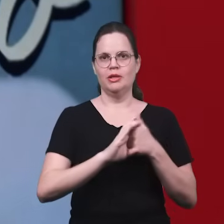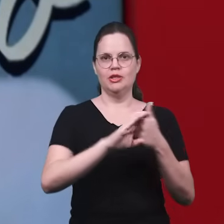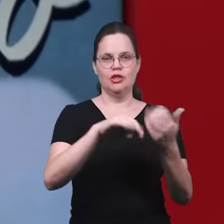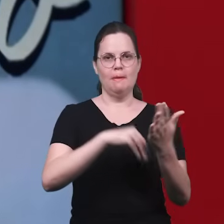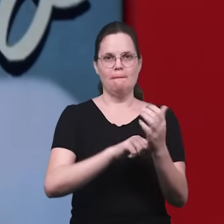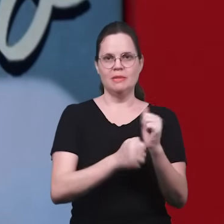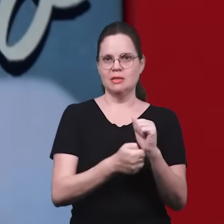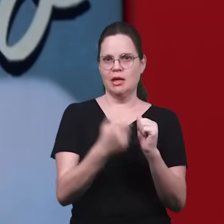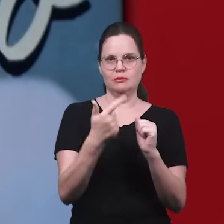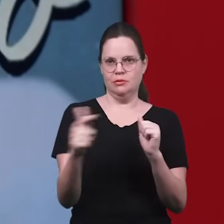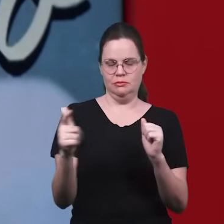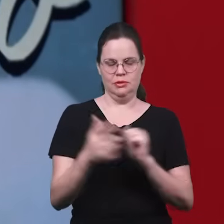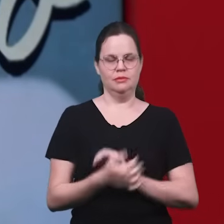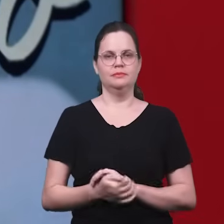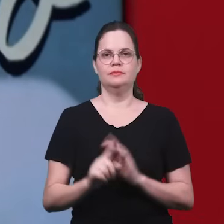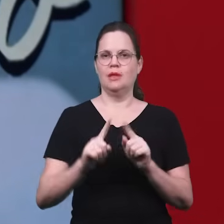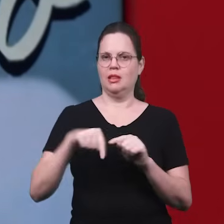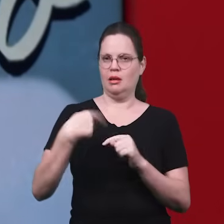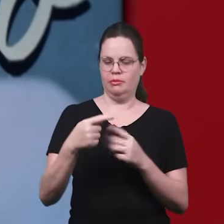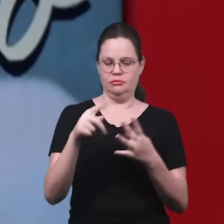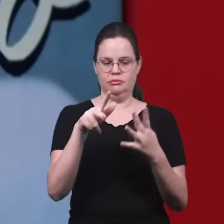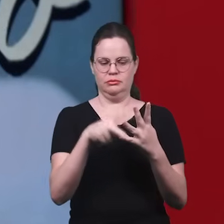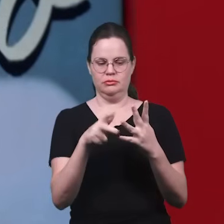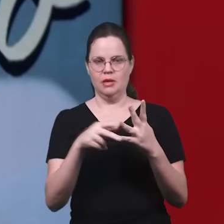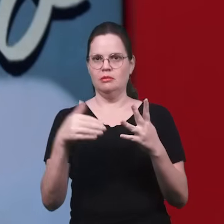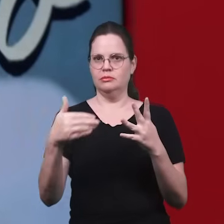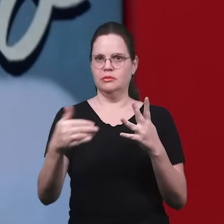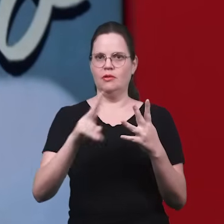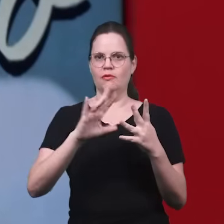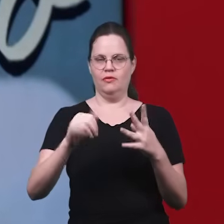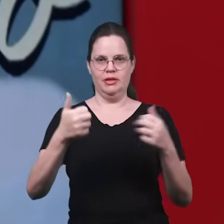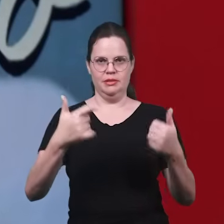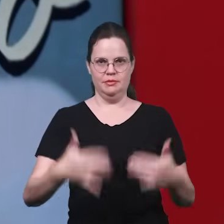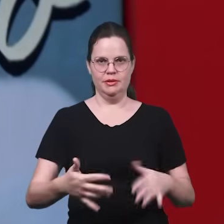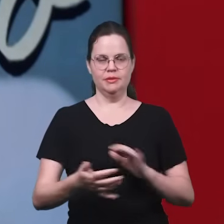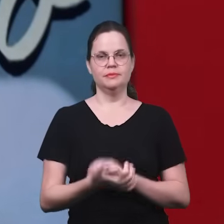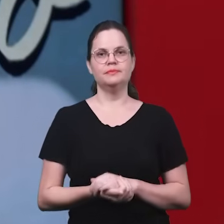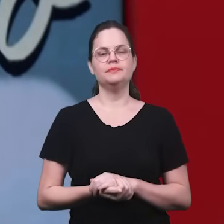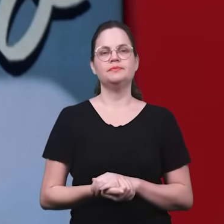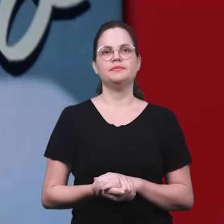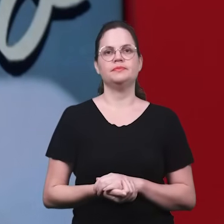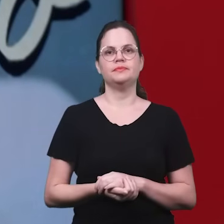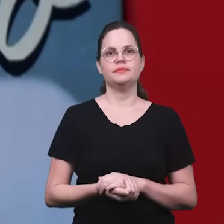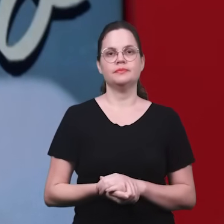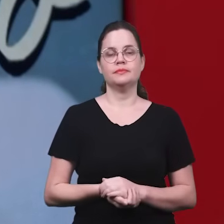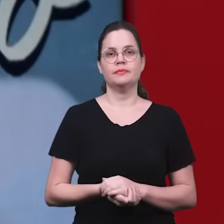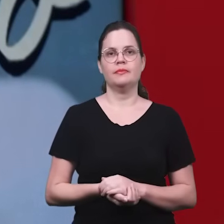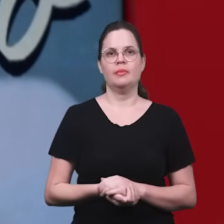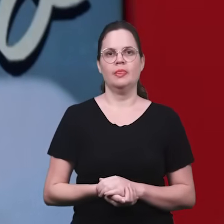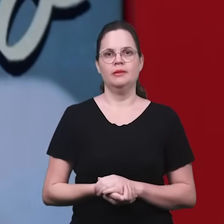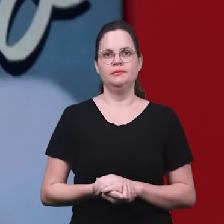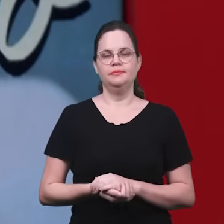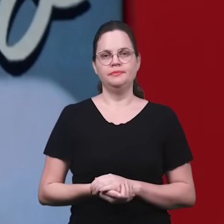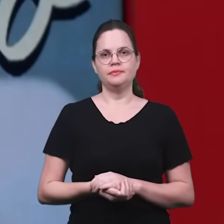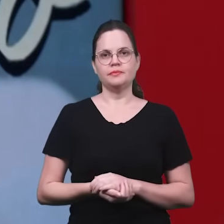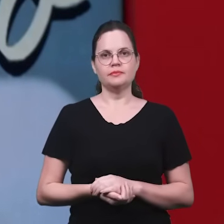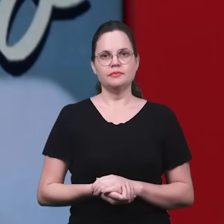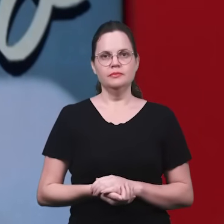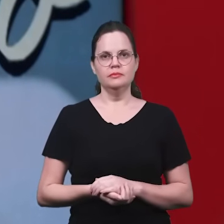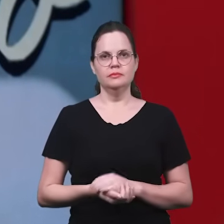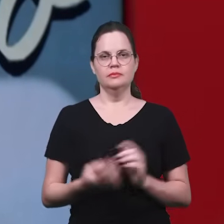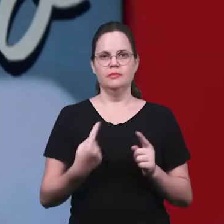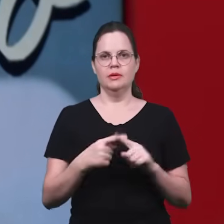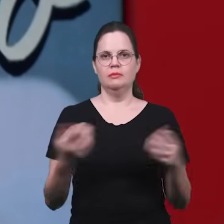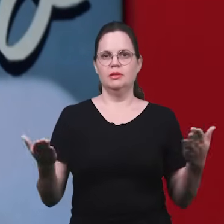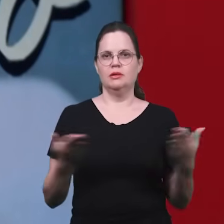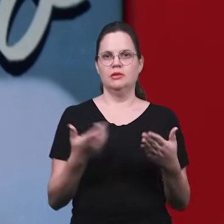vamos tratar nos próximos episódios. Mas nós queremos primeiramente deixar aqui, fazer um contraponto, o